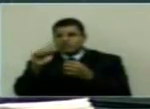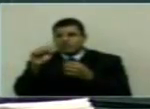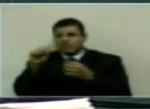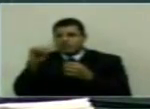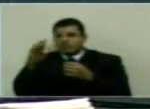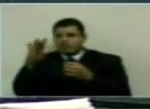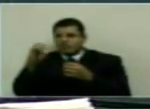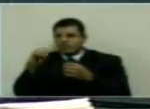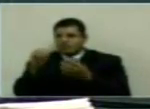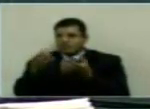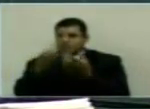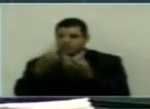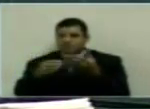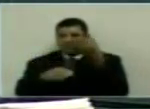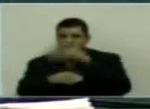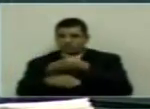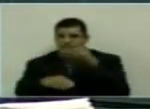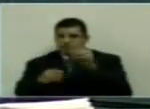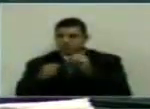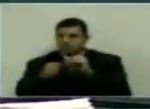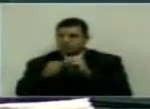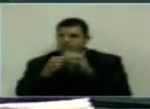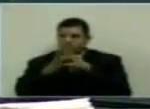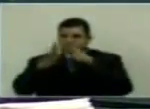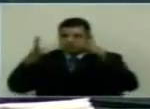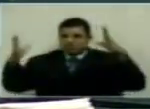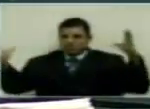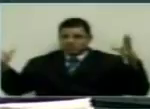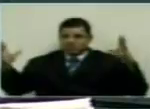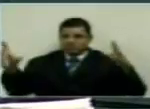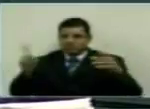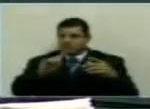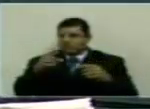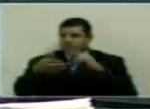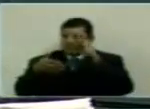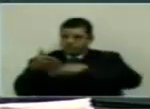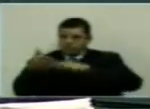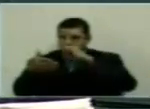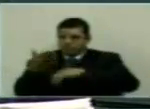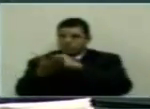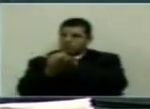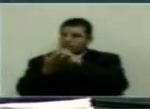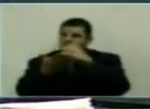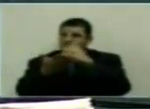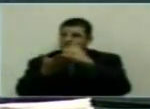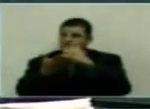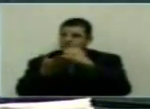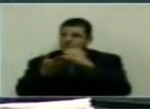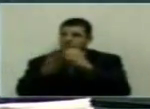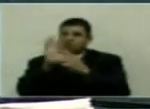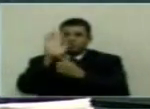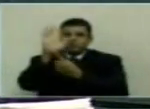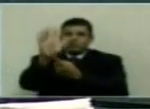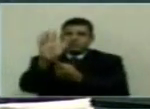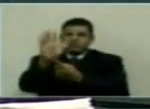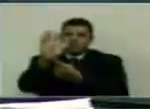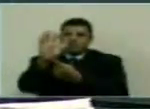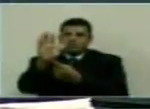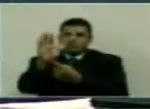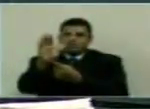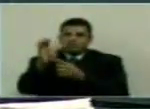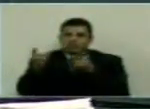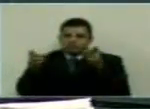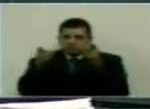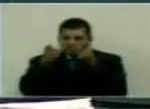Zé Ricardo, de que os investimentos estão em ampliação. Esse é um documento oficial, mostrando uma ordem